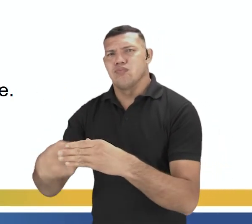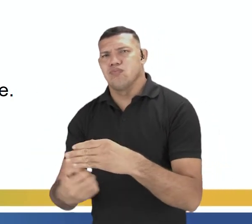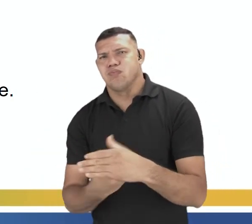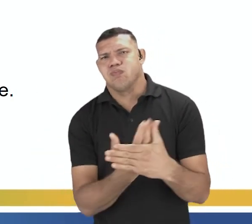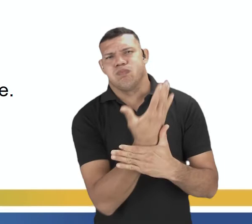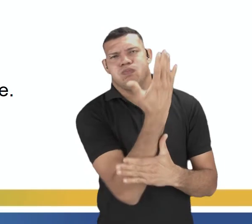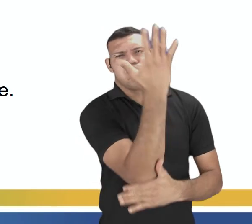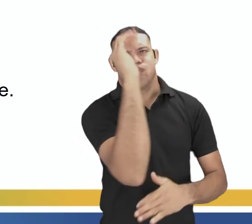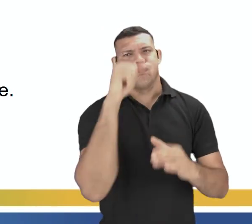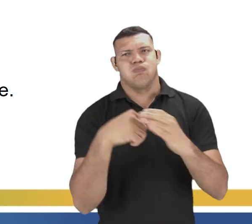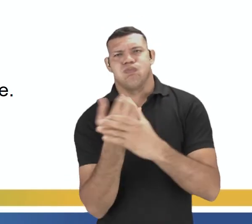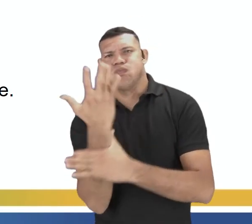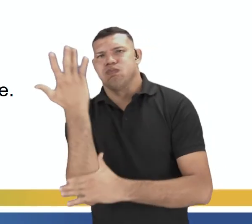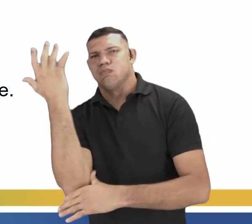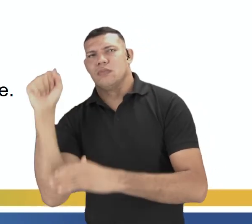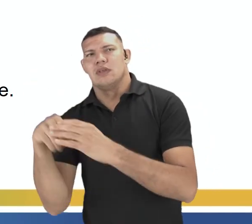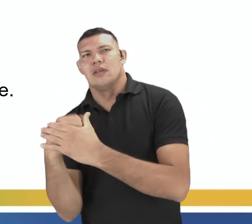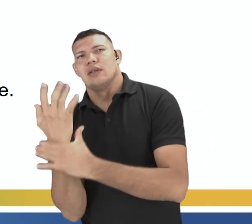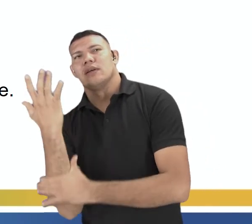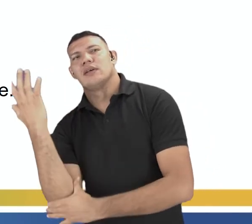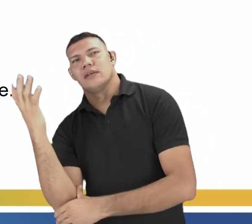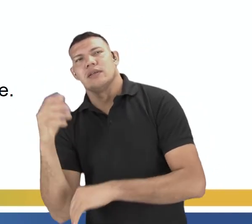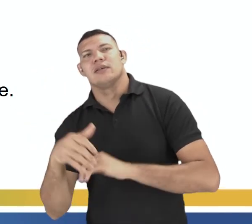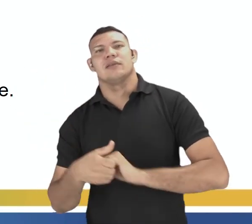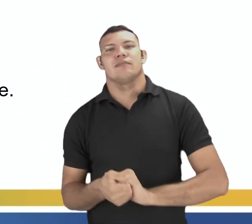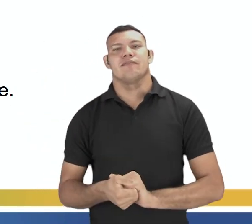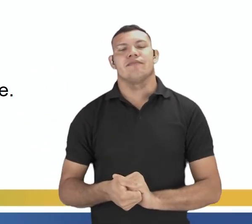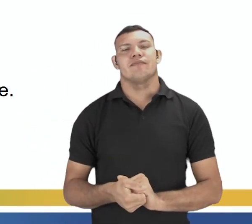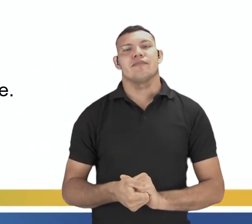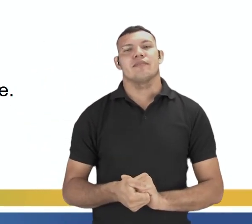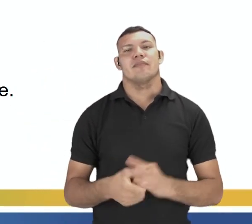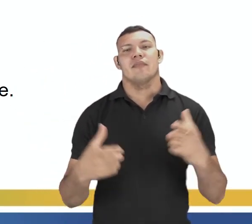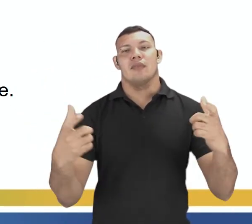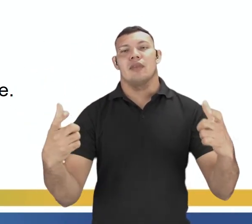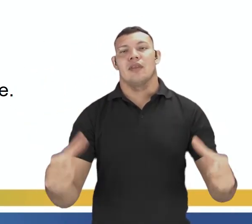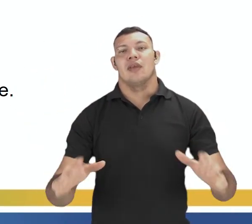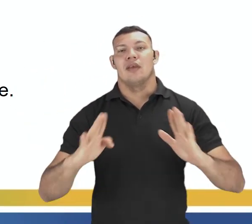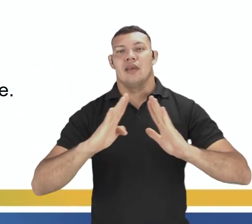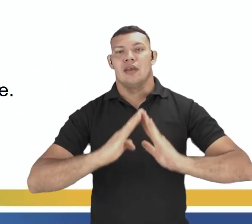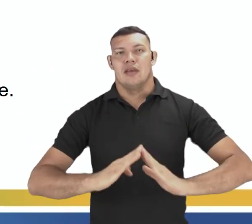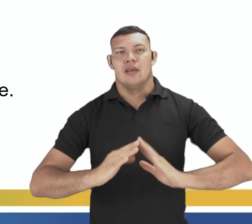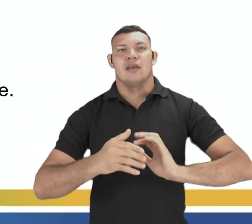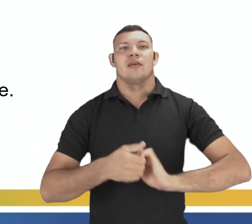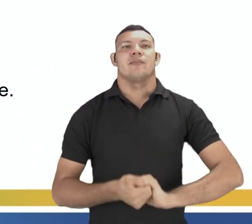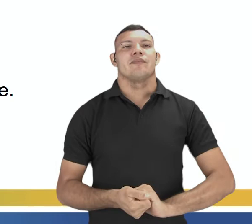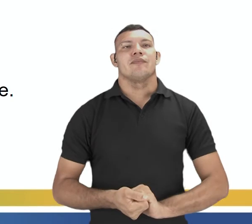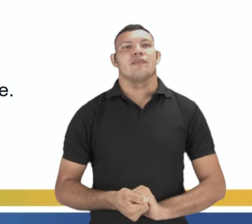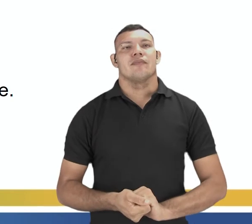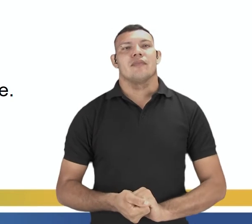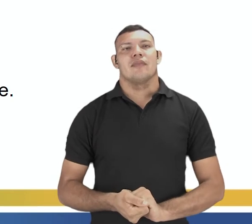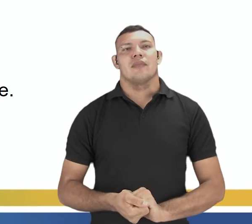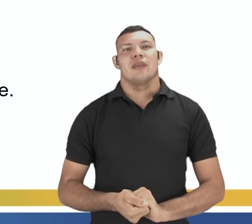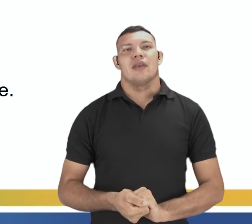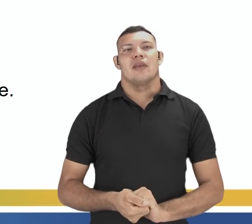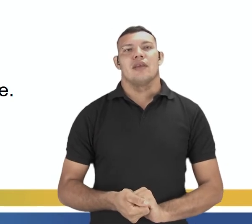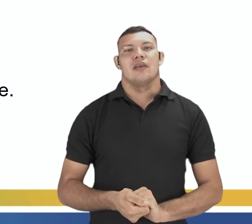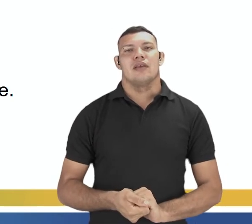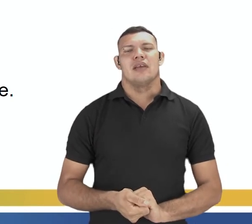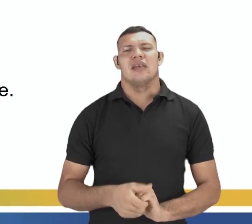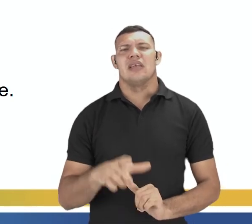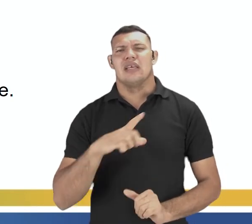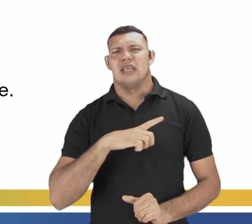quintal. Nem há derivação, nem sufixal, nem prefixal. Então, nós não temos